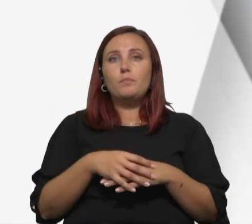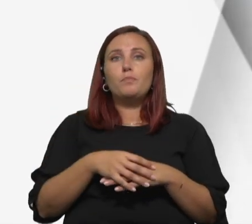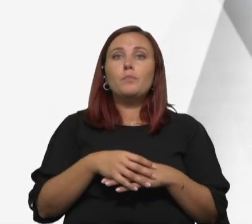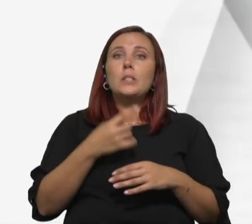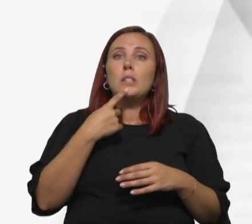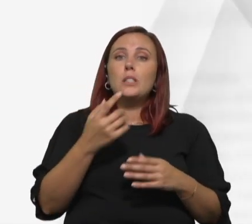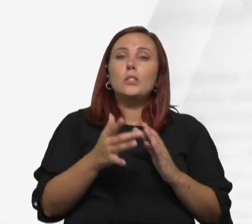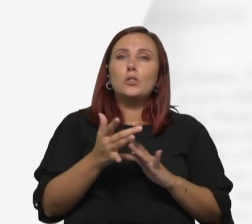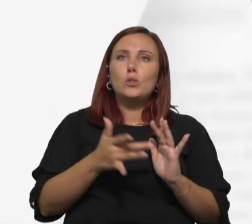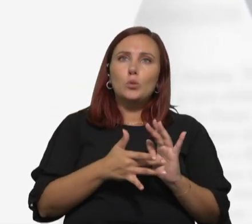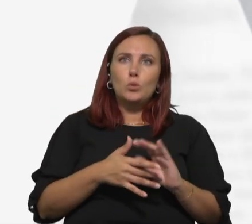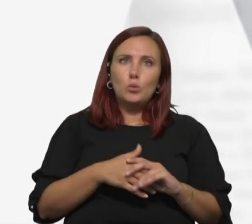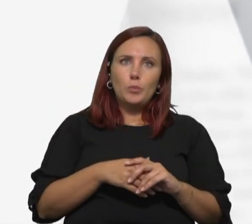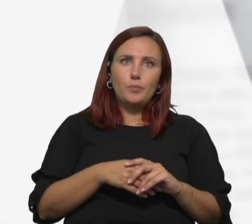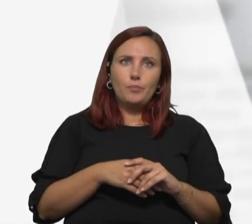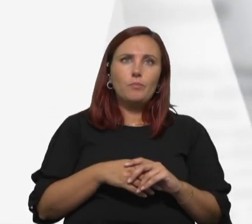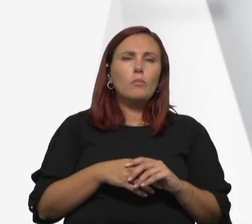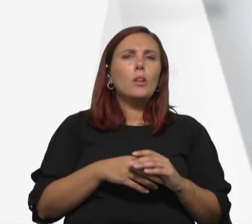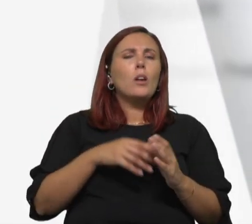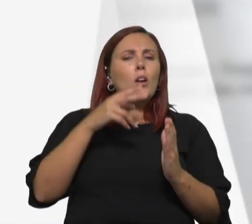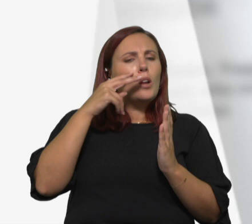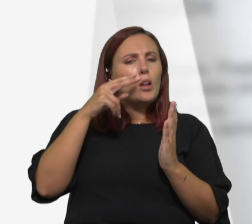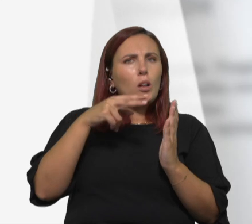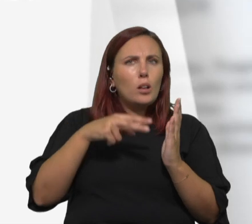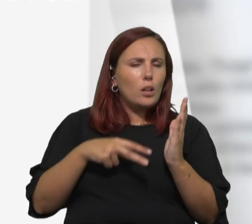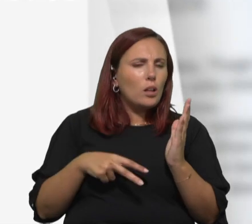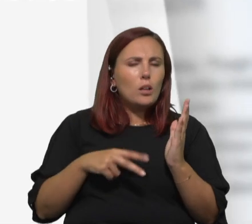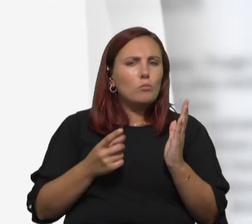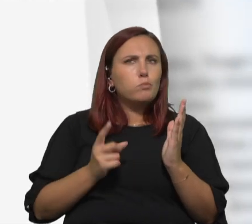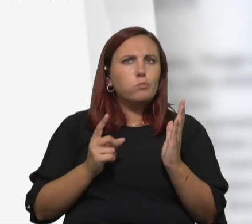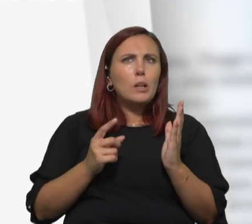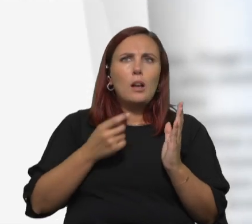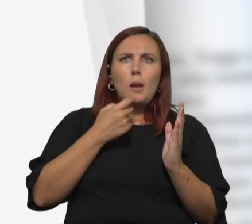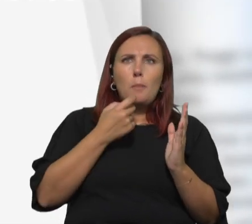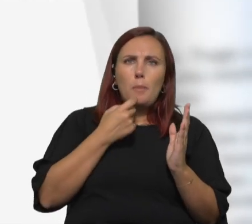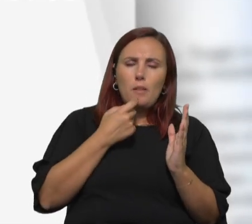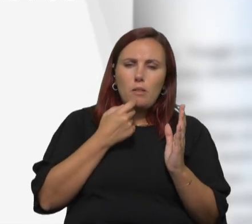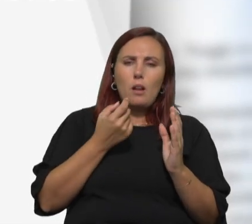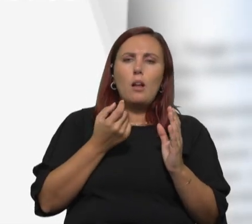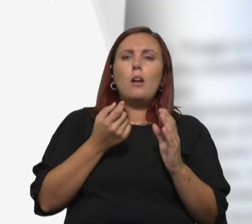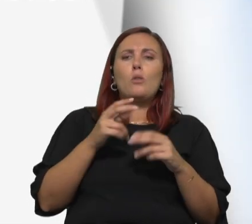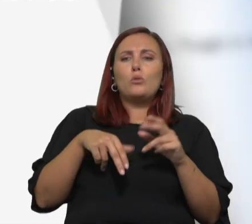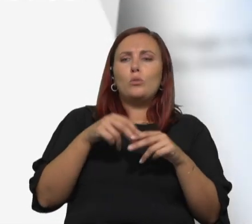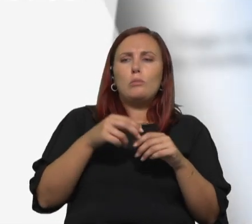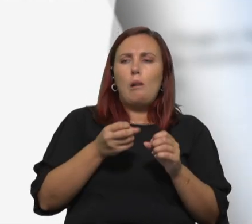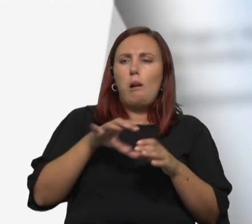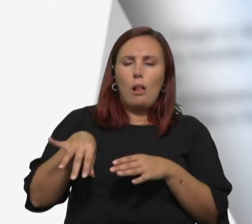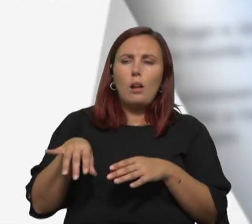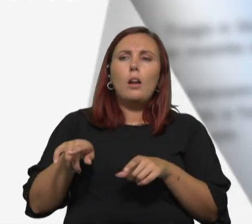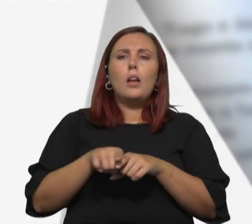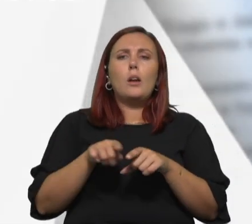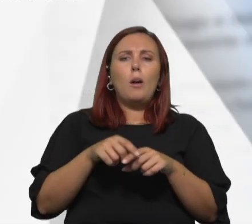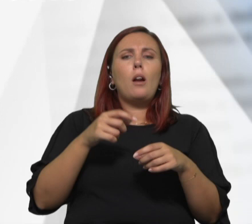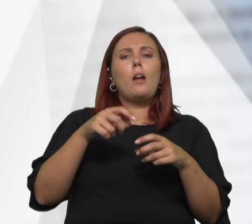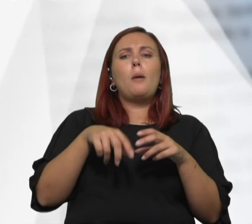Disse-lhes Jesus: nunca lestes na Escritura: a pedra que os construtores rejeitaram tornou-se a pedra